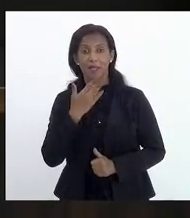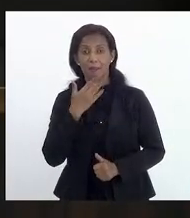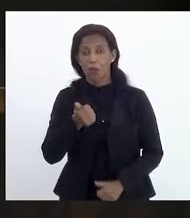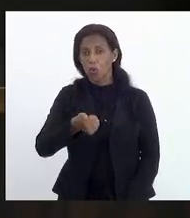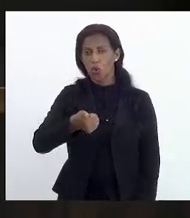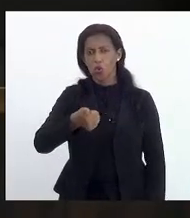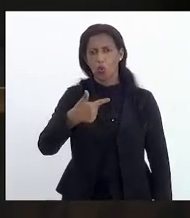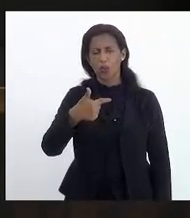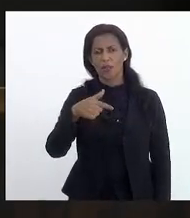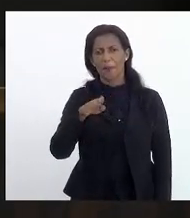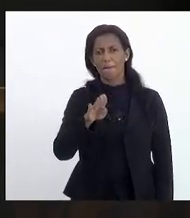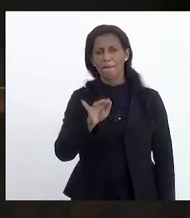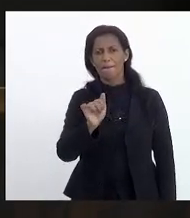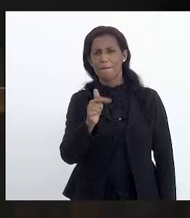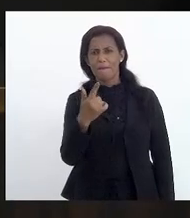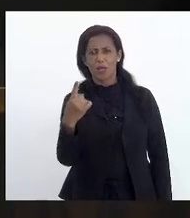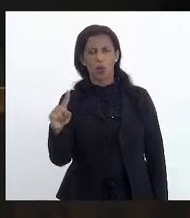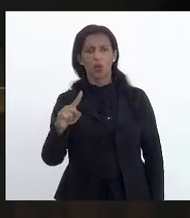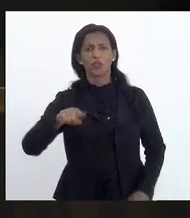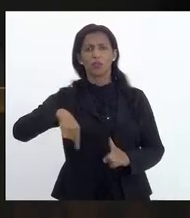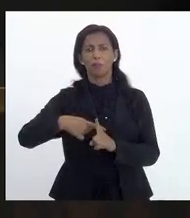12 milhões e mais 6 milhões.